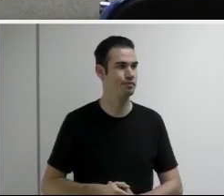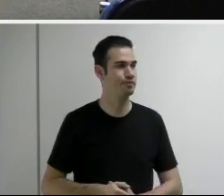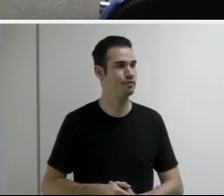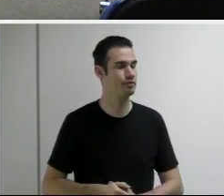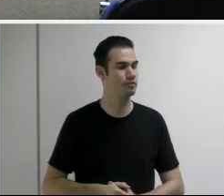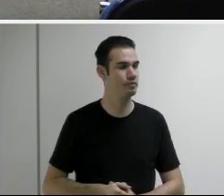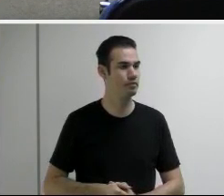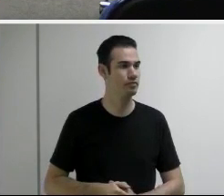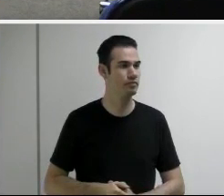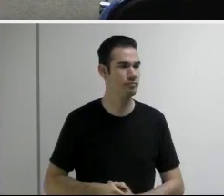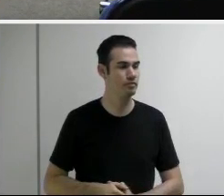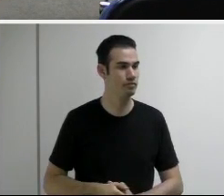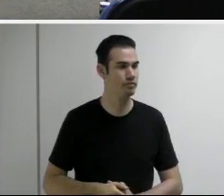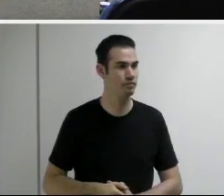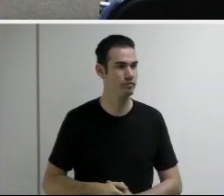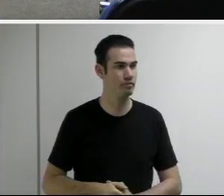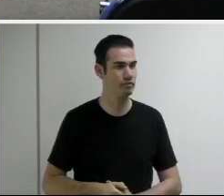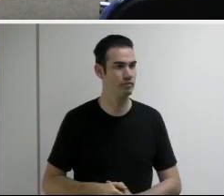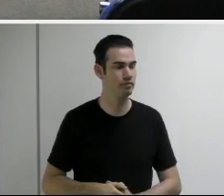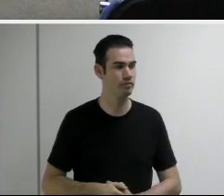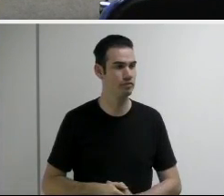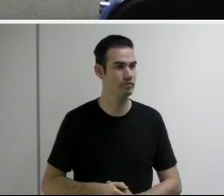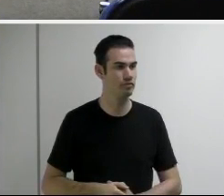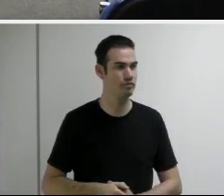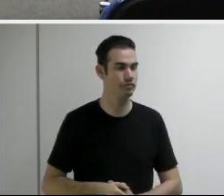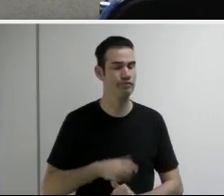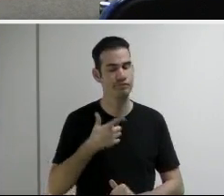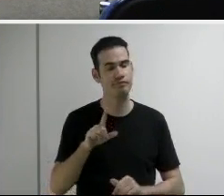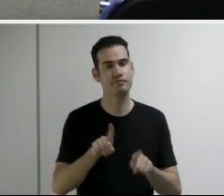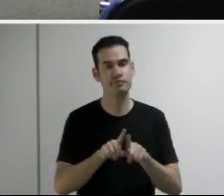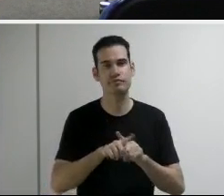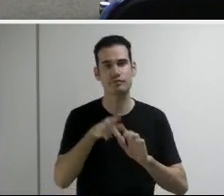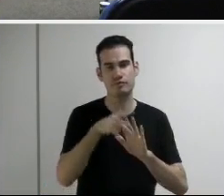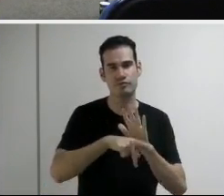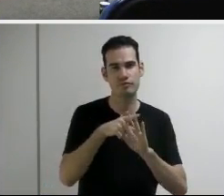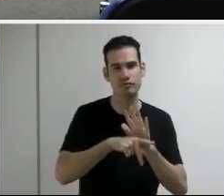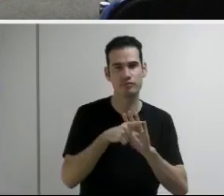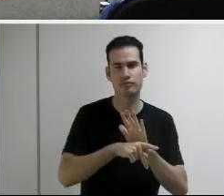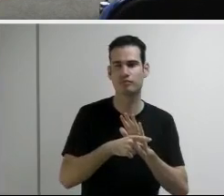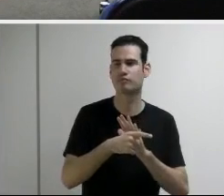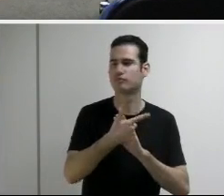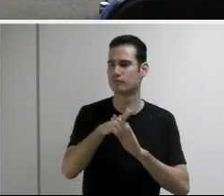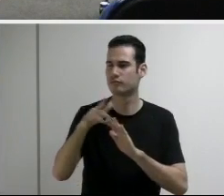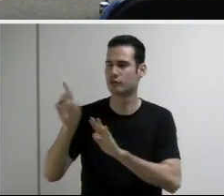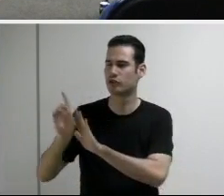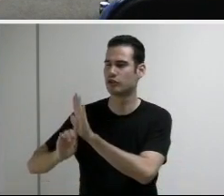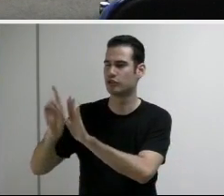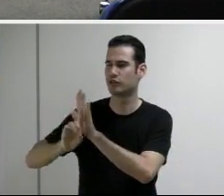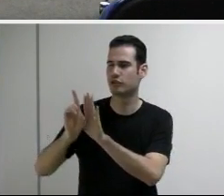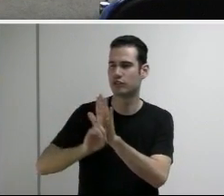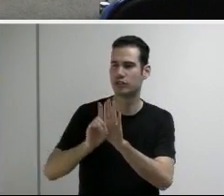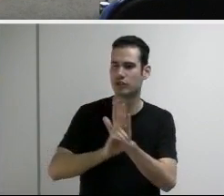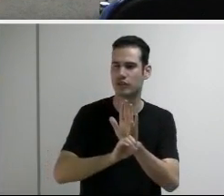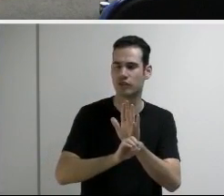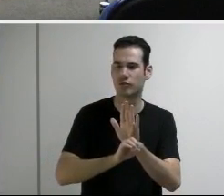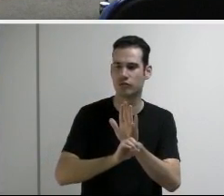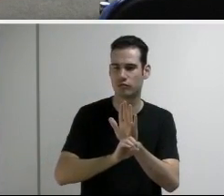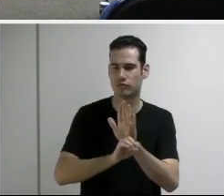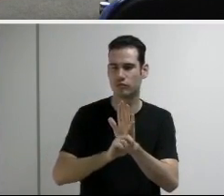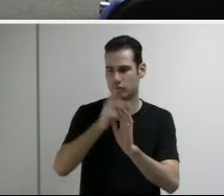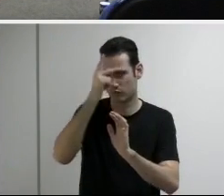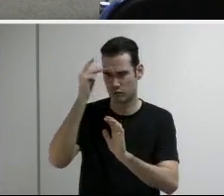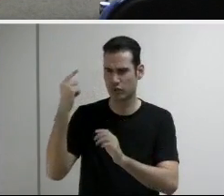fez, incorporou bastante, foi os direitos aos usuários, no caso, os titulares dos